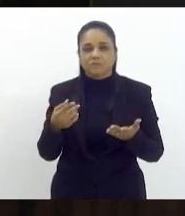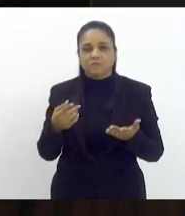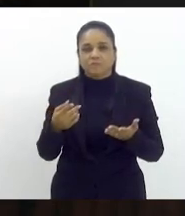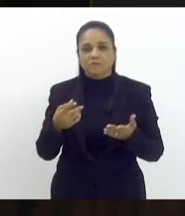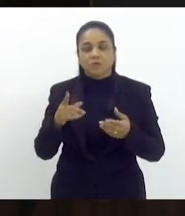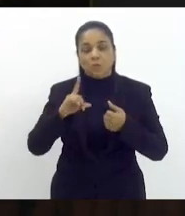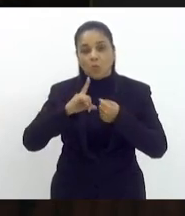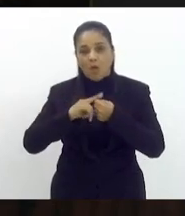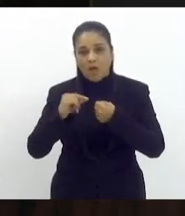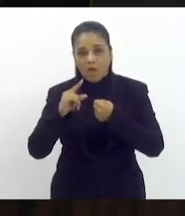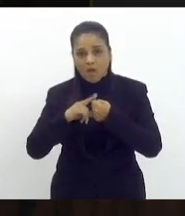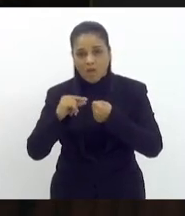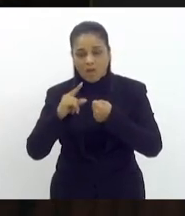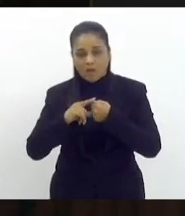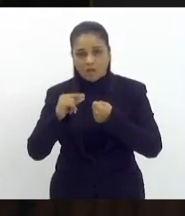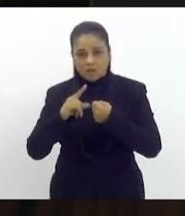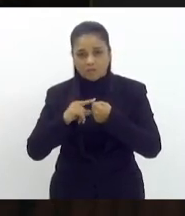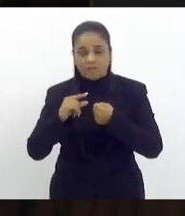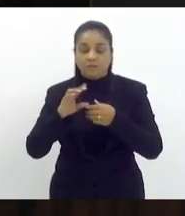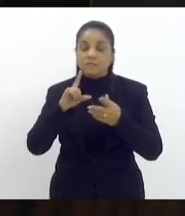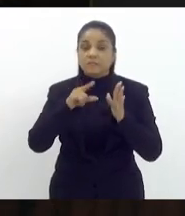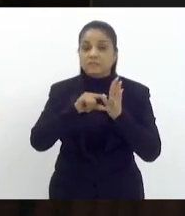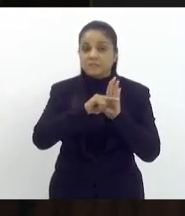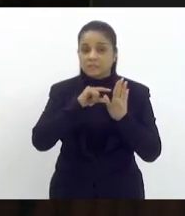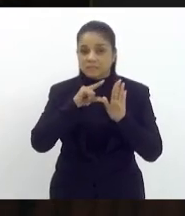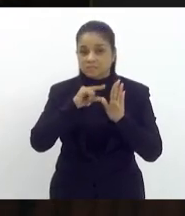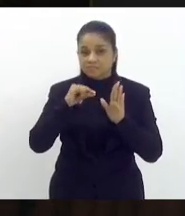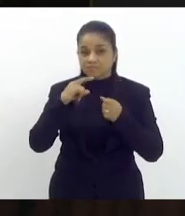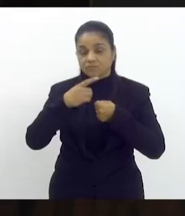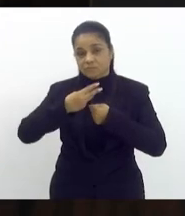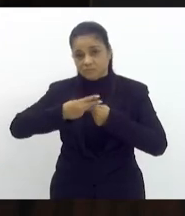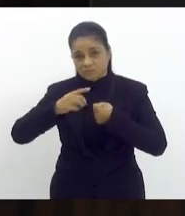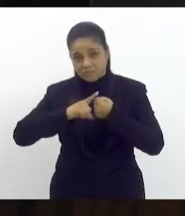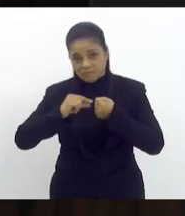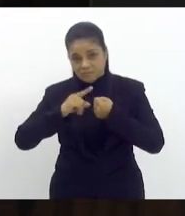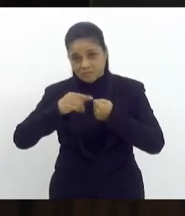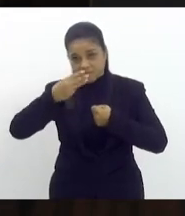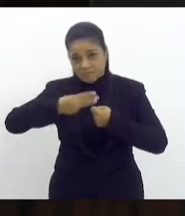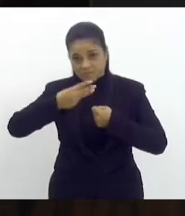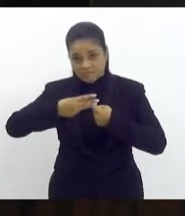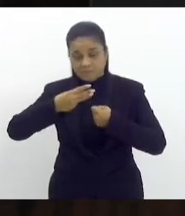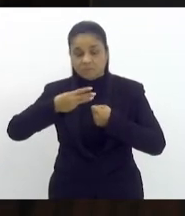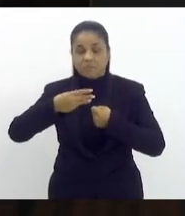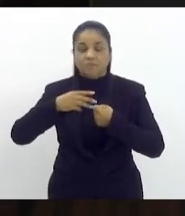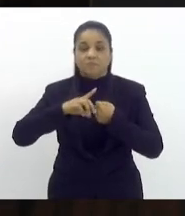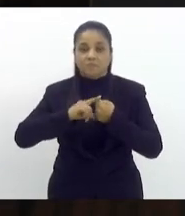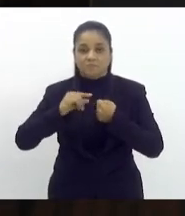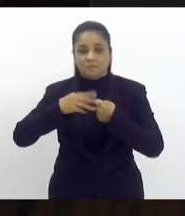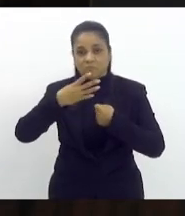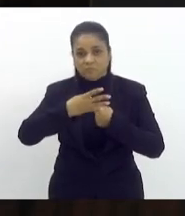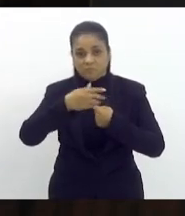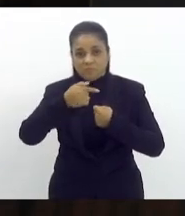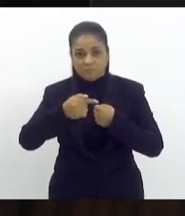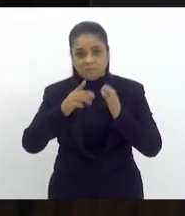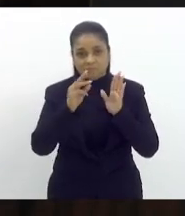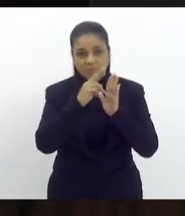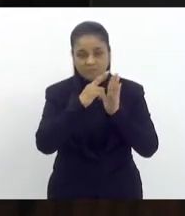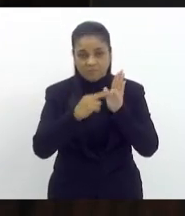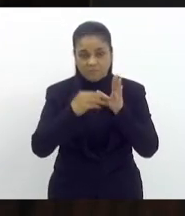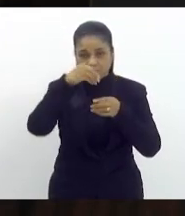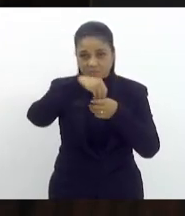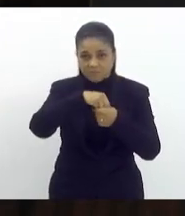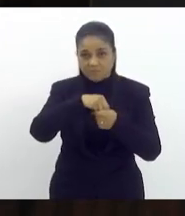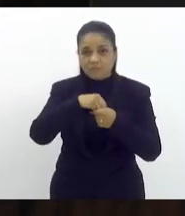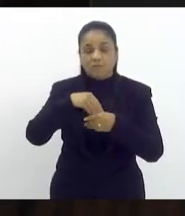com o artigo de acordo com o inciso 3º do artigo 47 do Regimento Interno entra habitação ordinária e votação